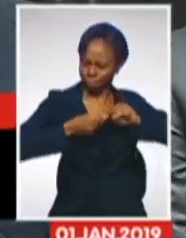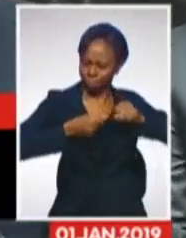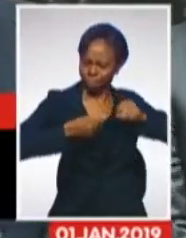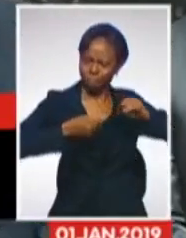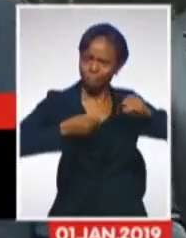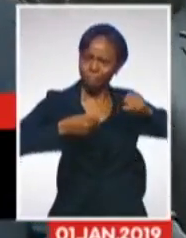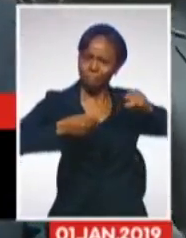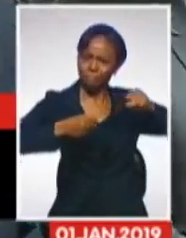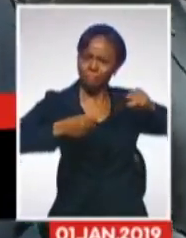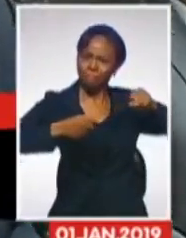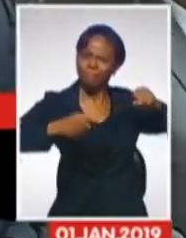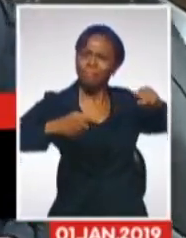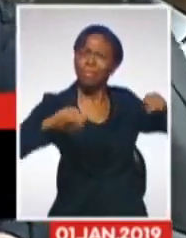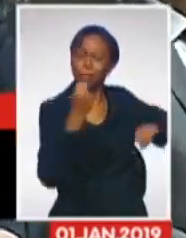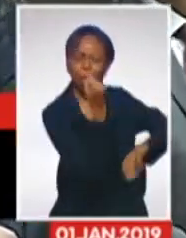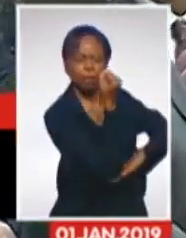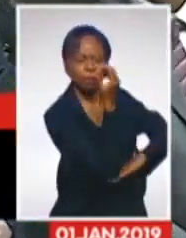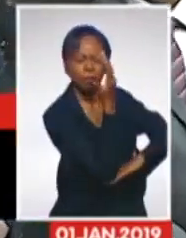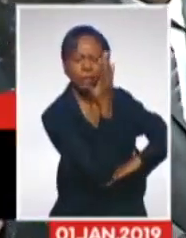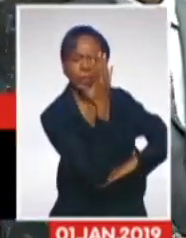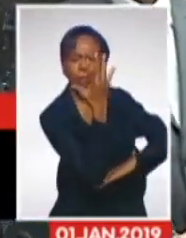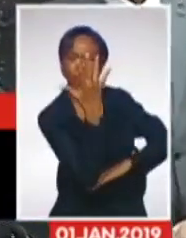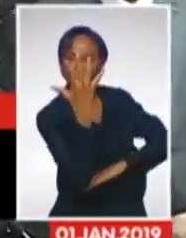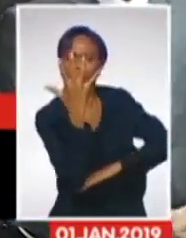gigante pela própria